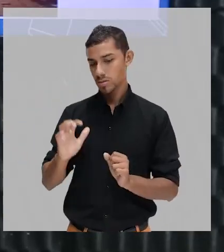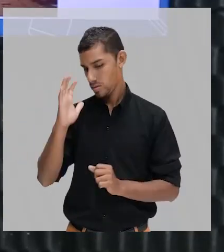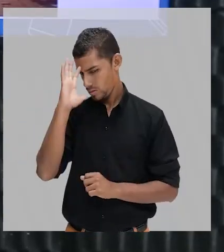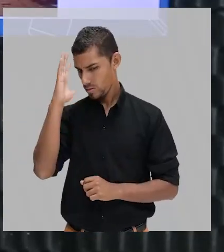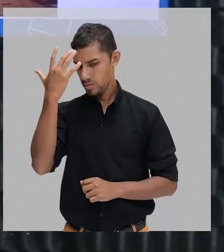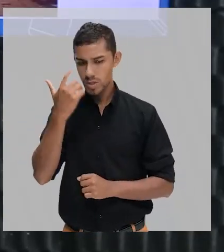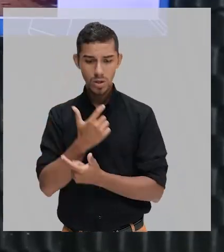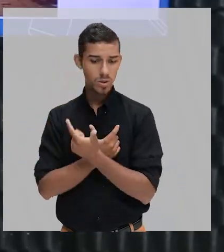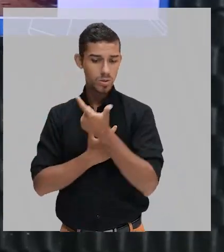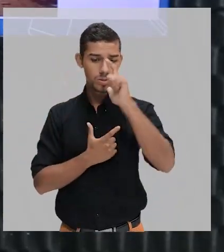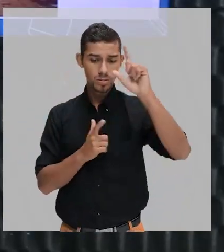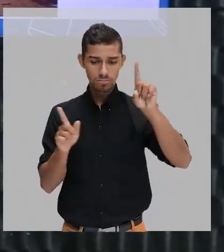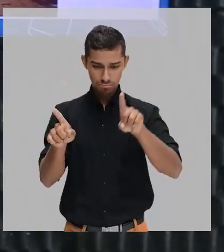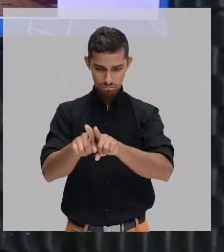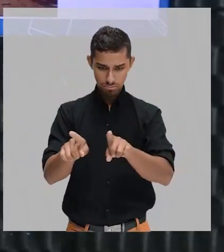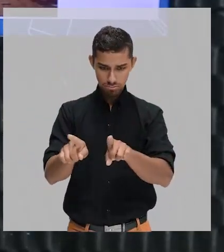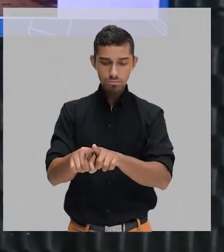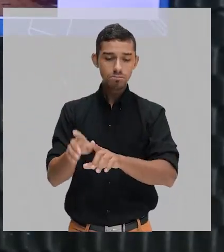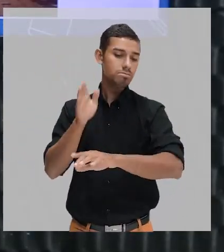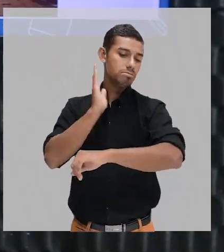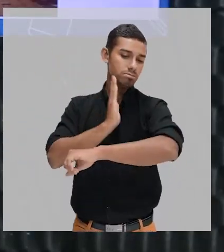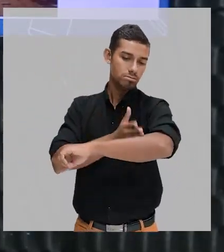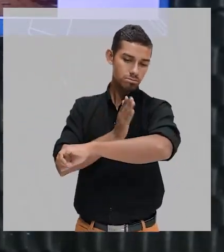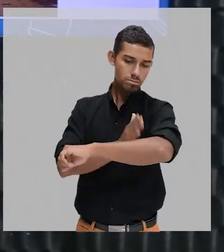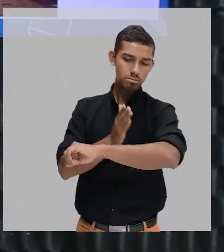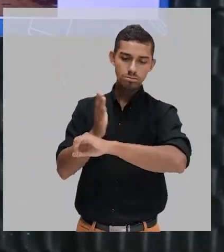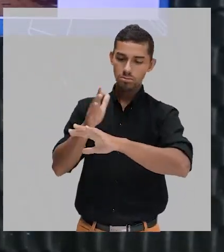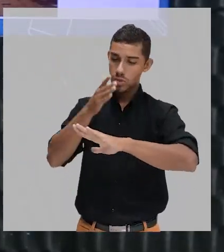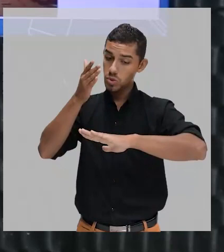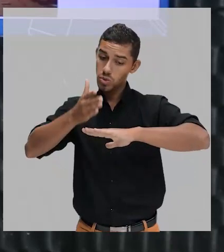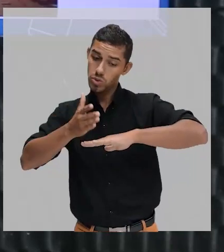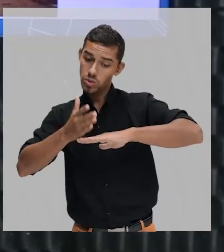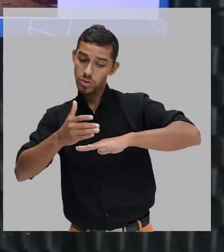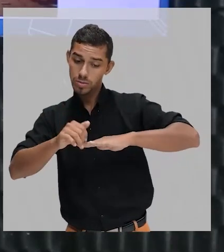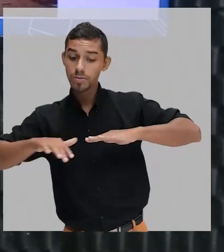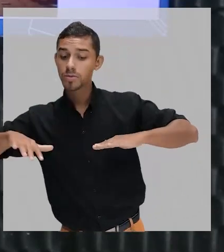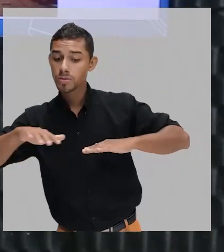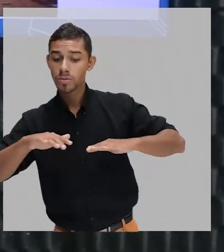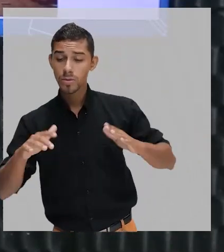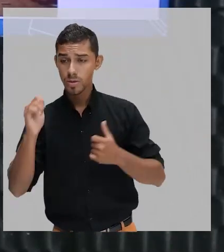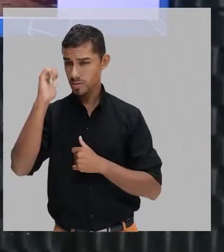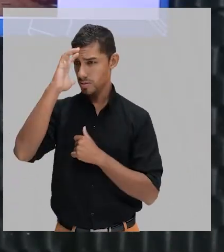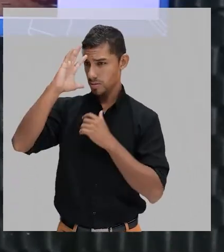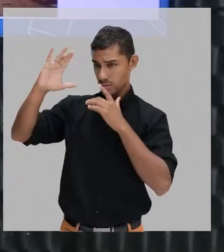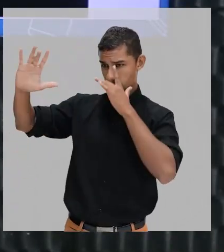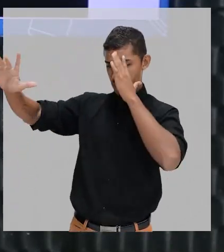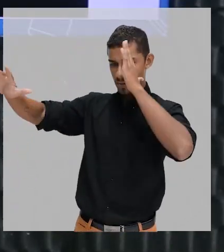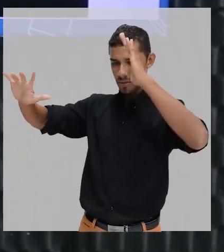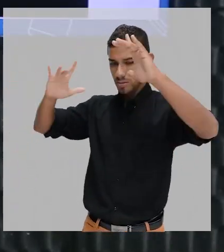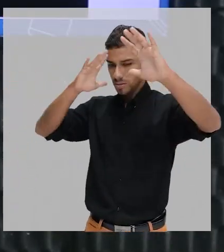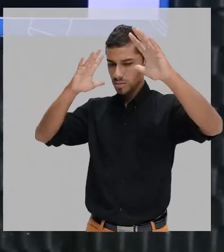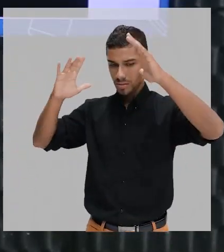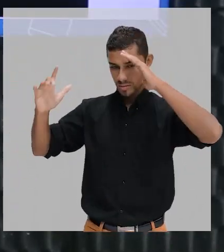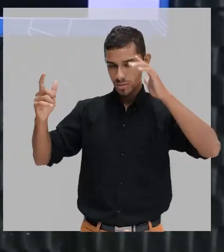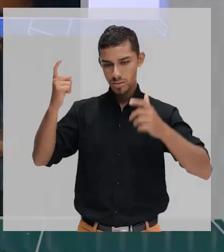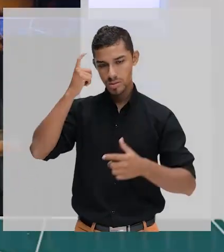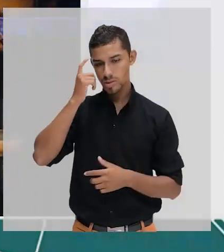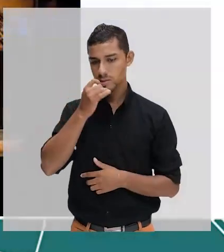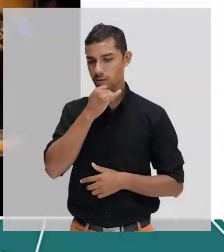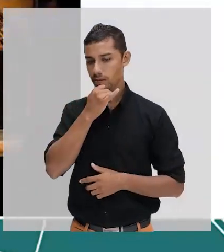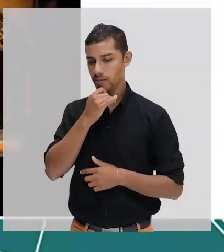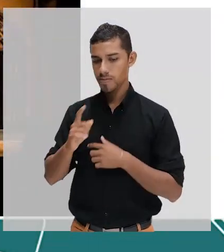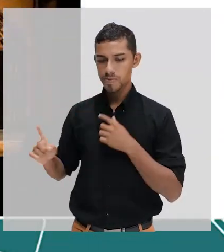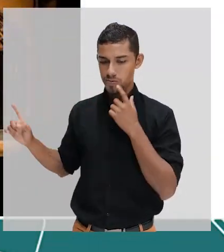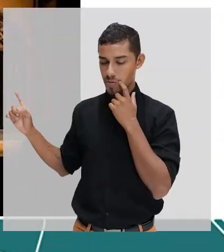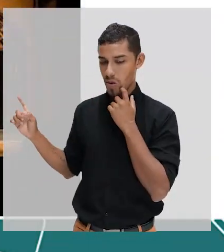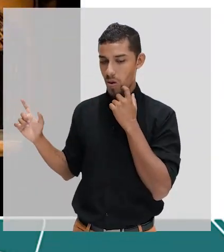com outra visão mais contemporânea. E aí eu só estimulo a plateia a imaginar essa situação. Ó, esse